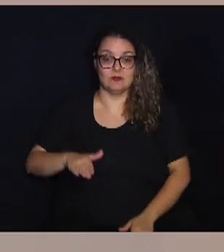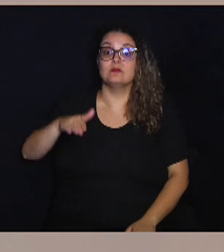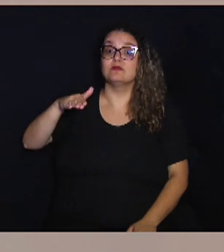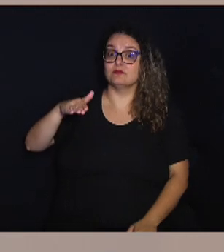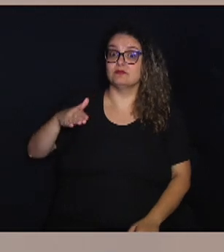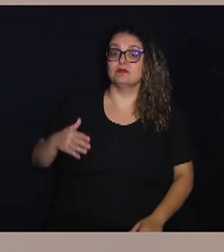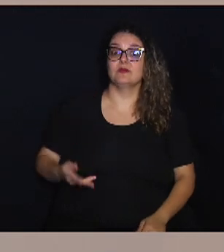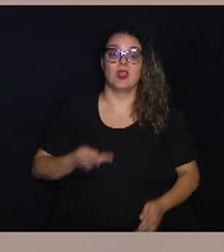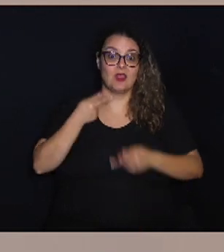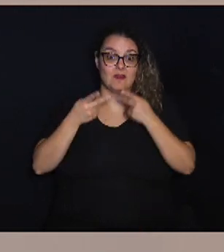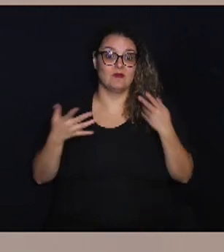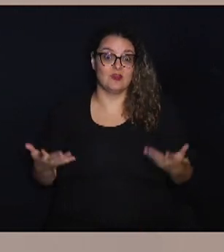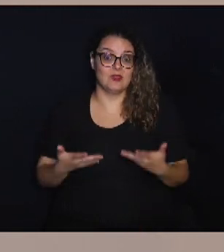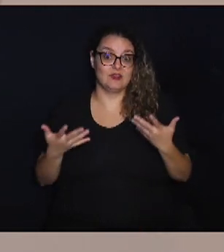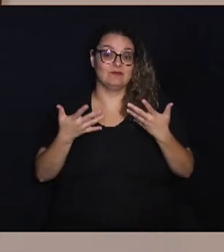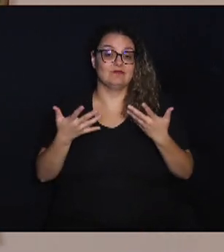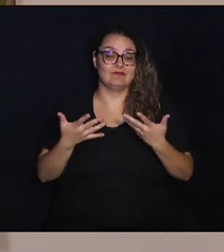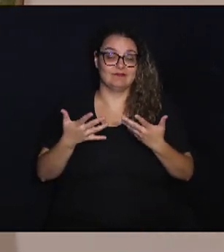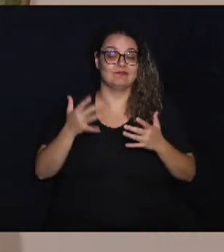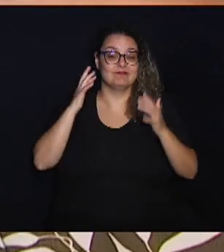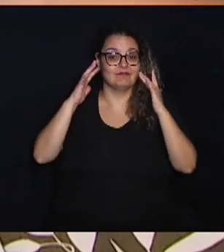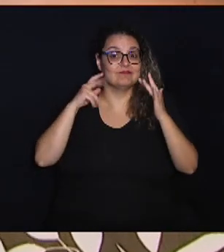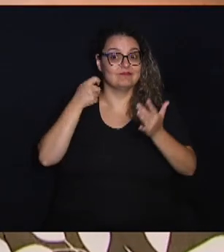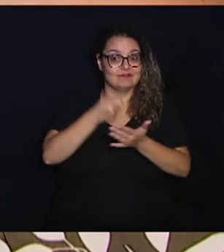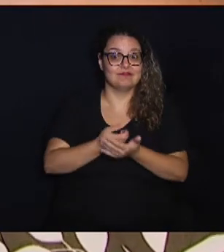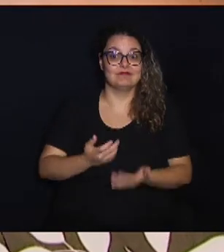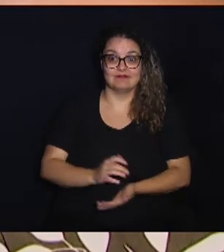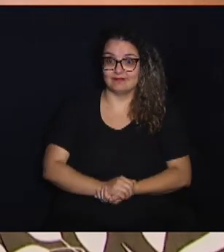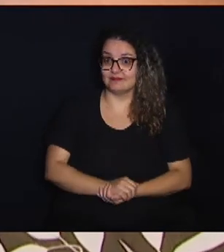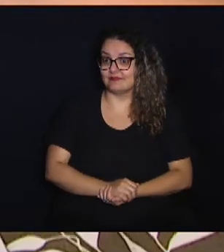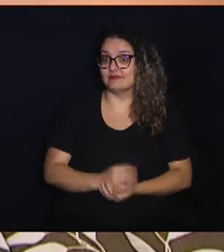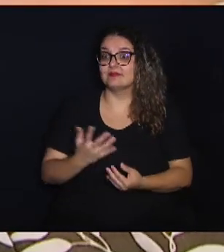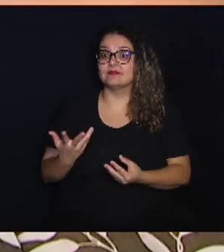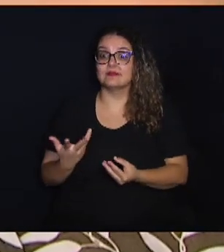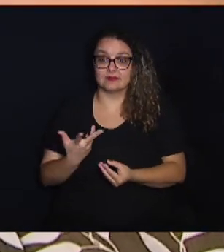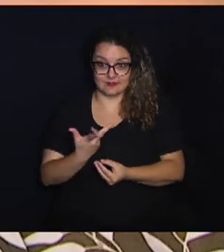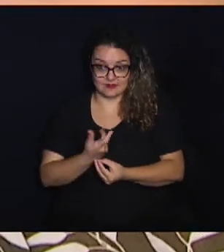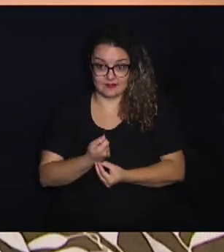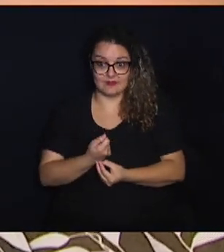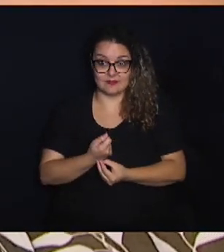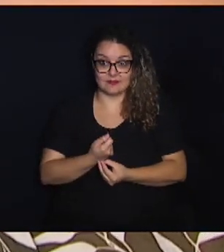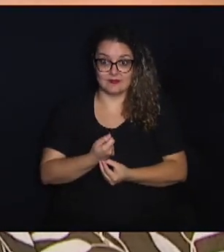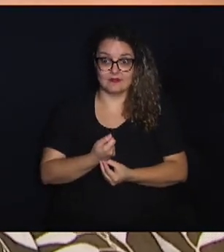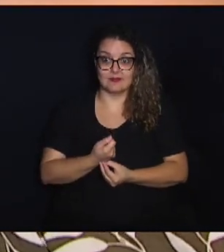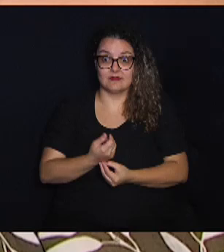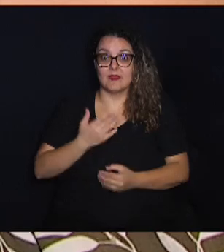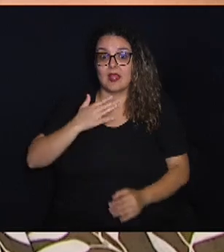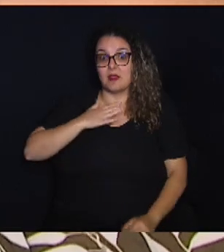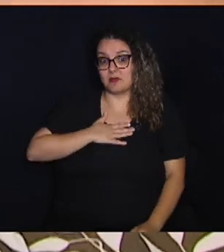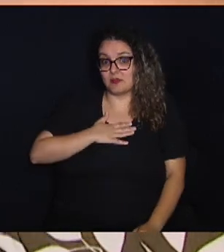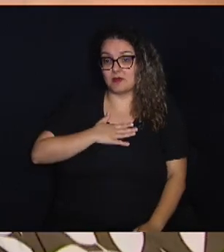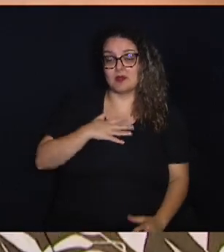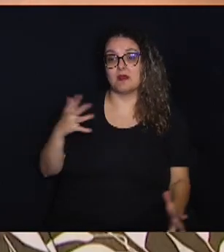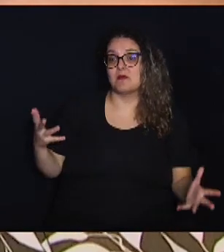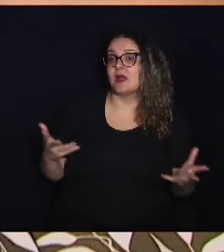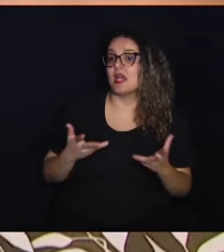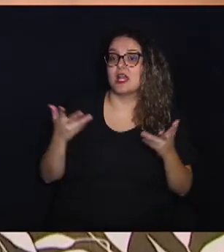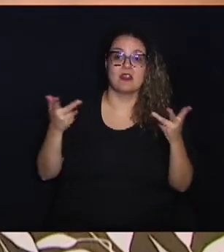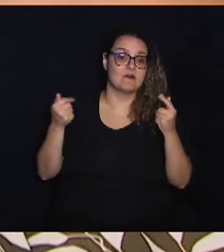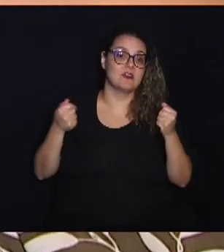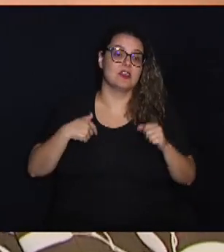muito entusiasmo sobre sua realização pessoal. A arte é uma praia para mim. Eu